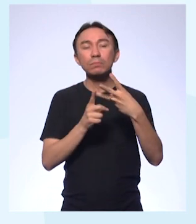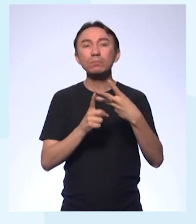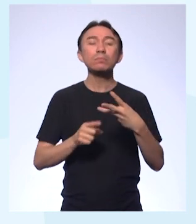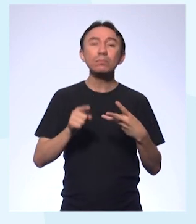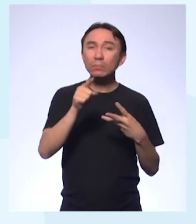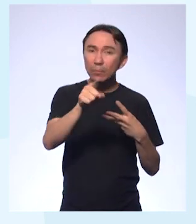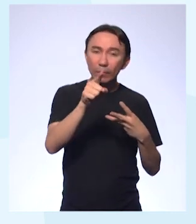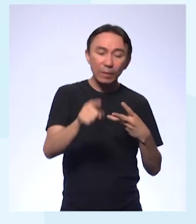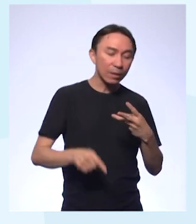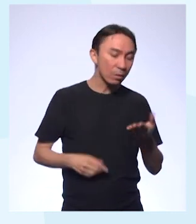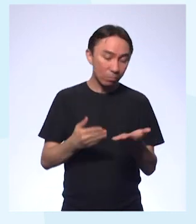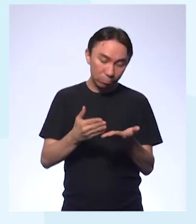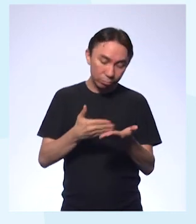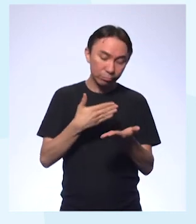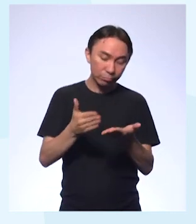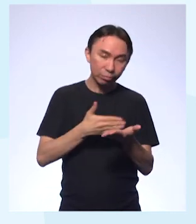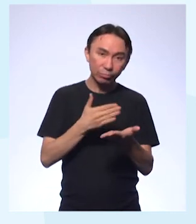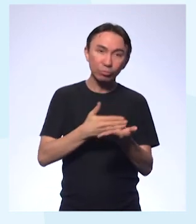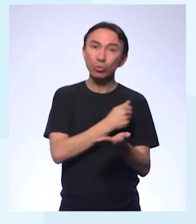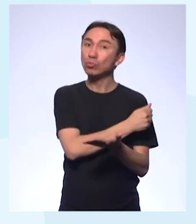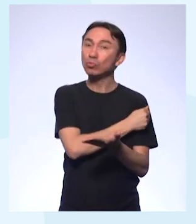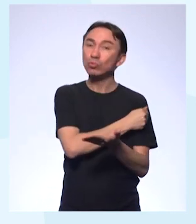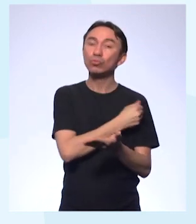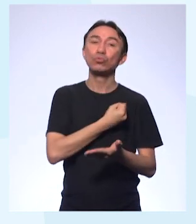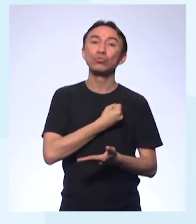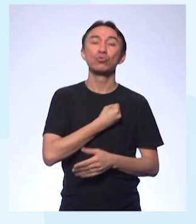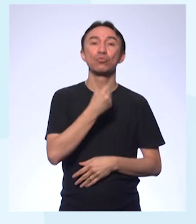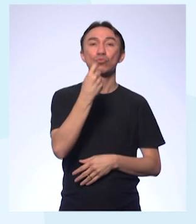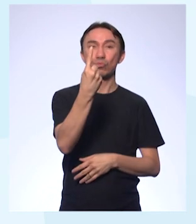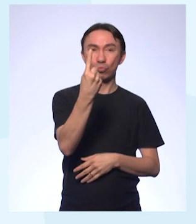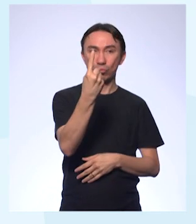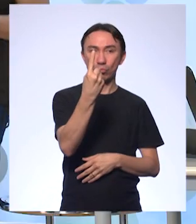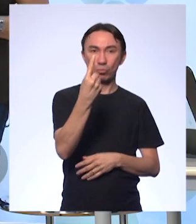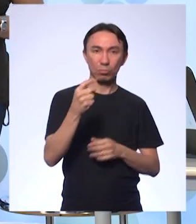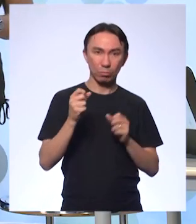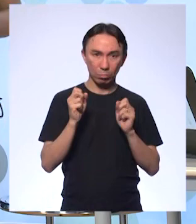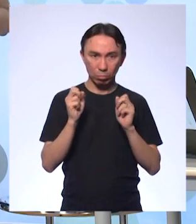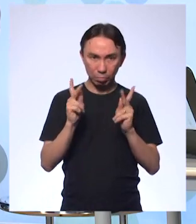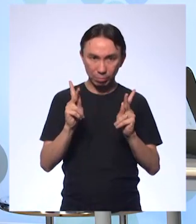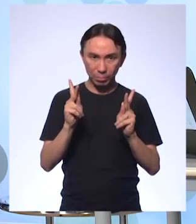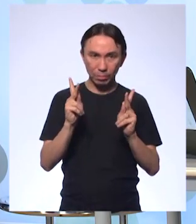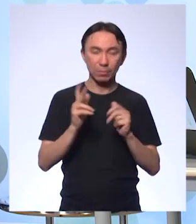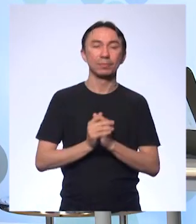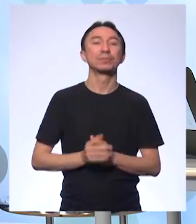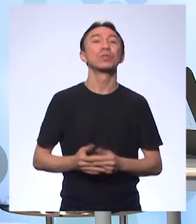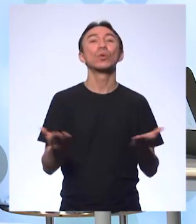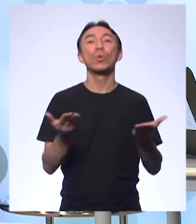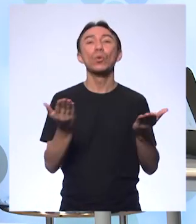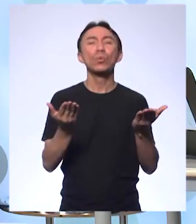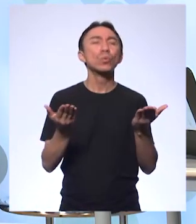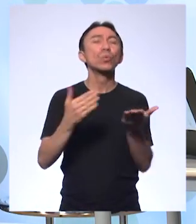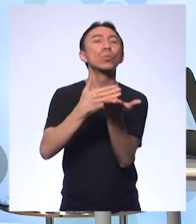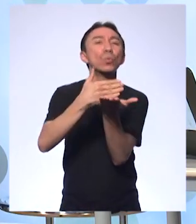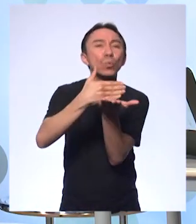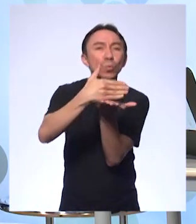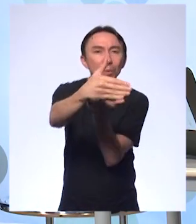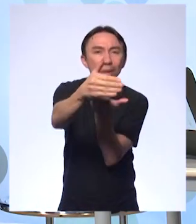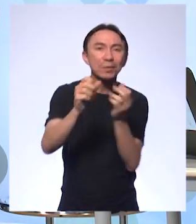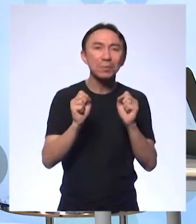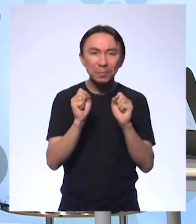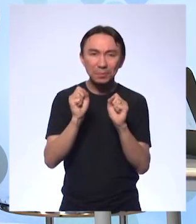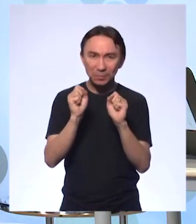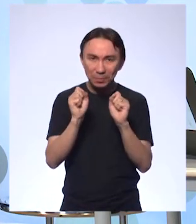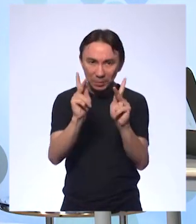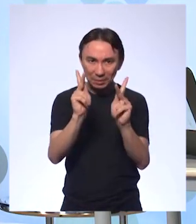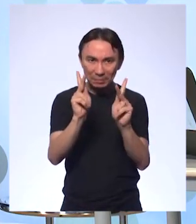o caderno do aluno volume 1. O tema de hoje é o volume 1, beleza? E aí, para a gente dar início à nossa aula de hoje, né, como a Dani falou, que é a